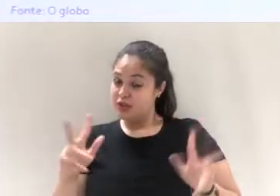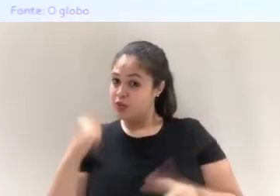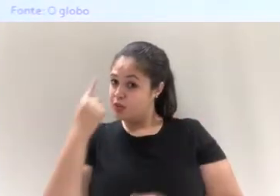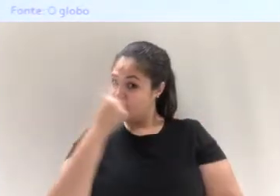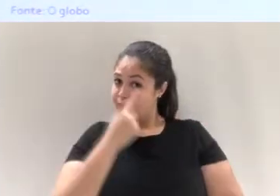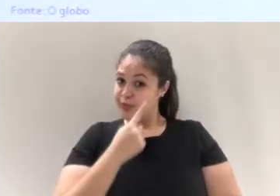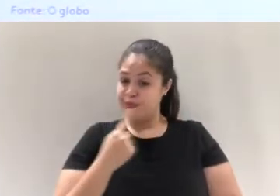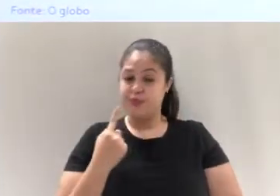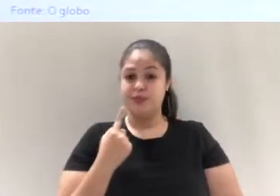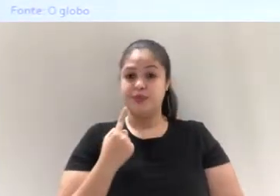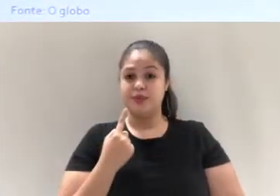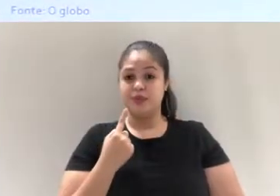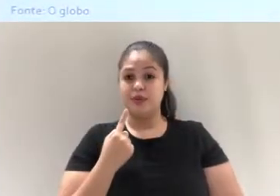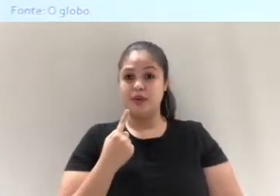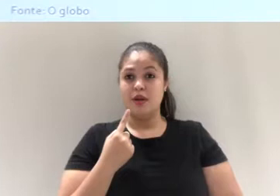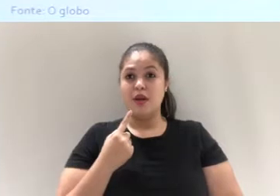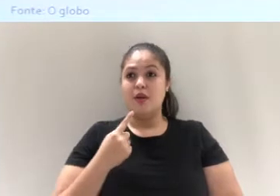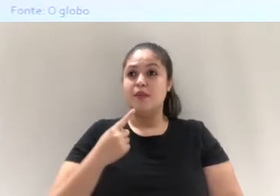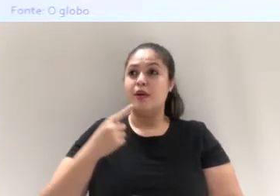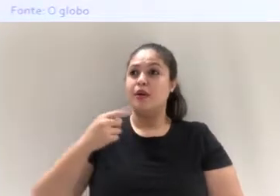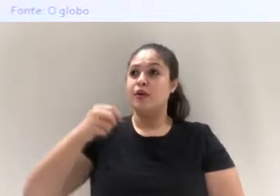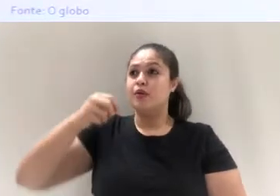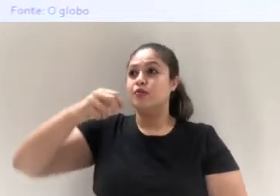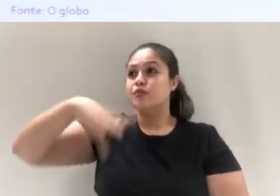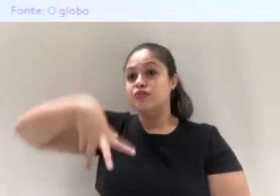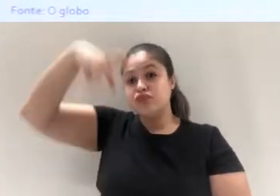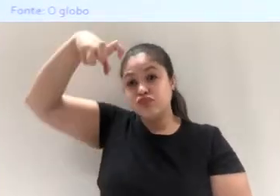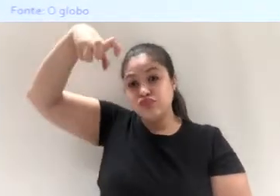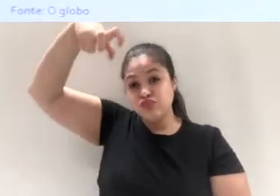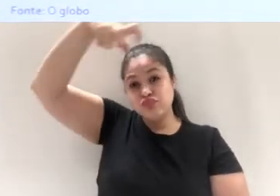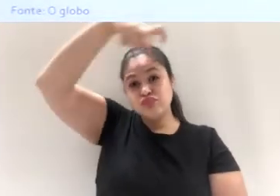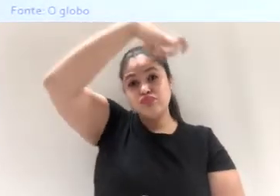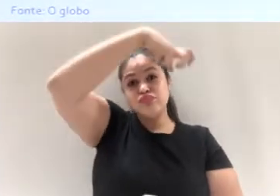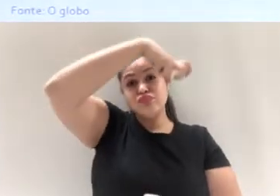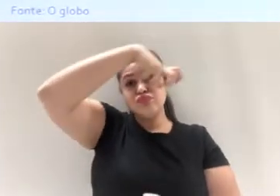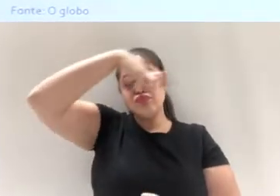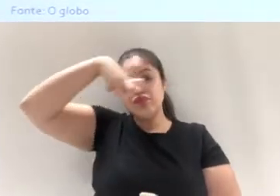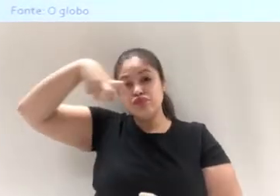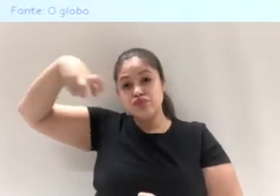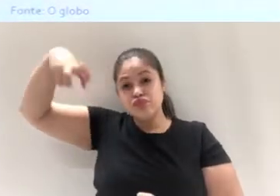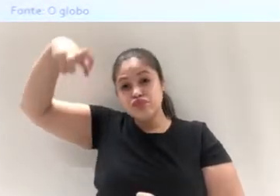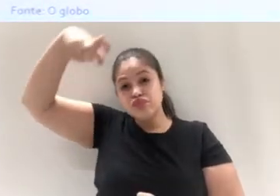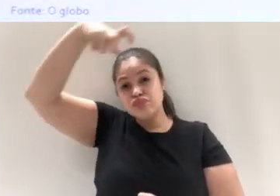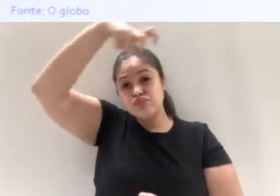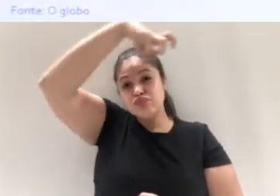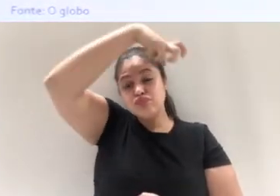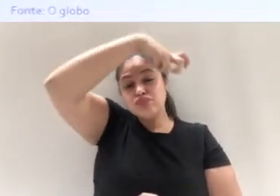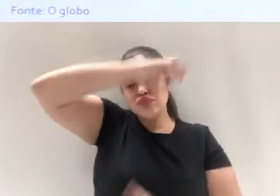diferente do tempo para os satélites que estão em órbita do nosso planeta,